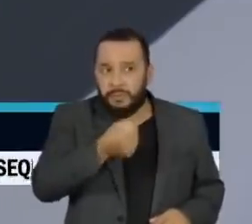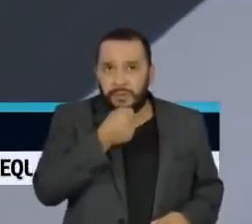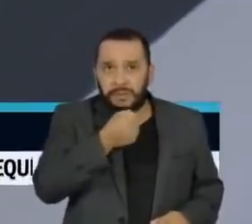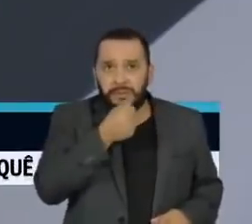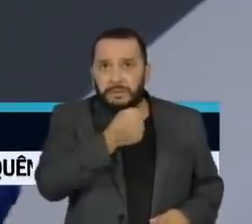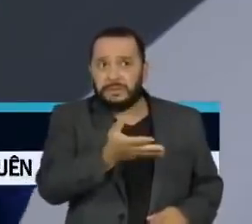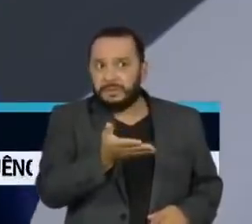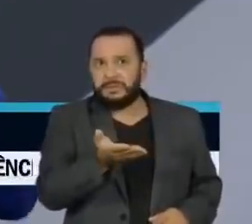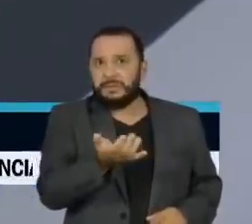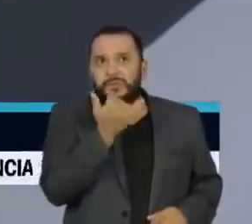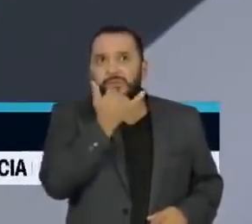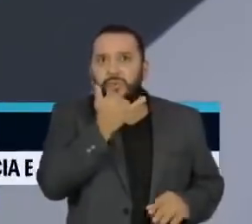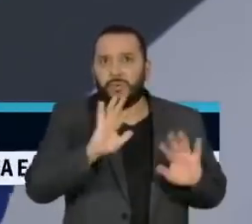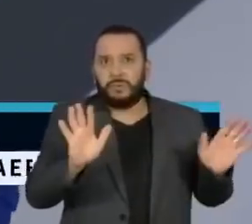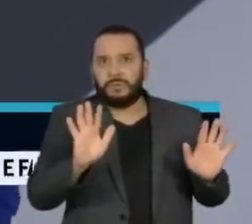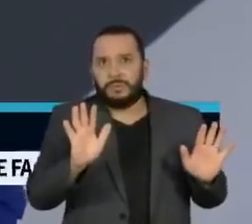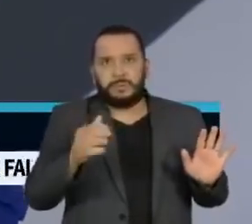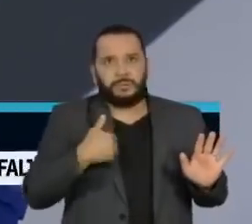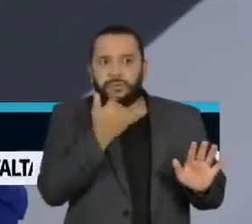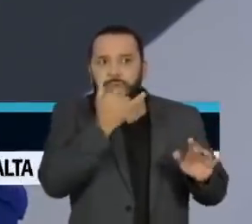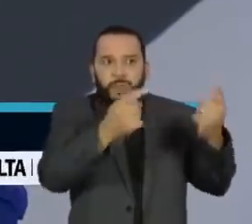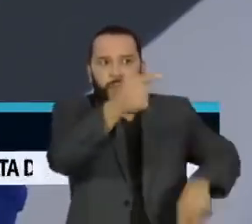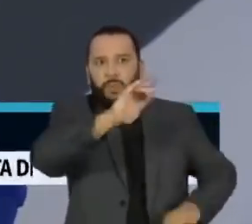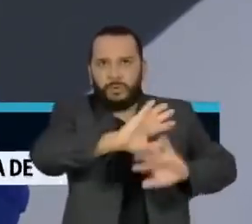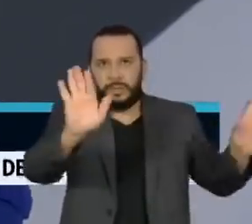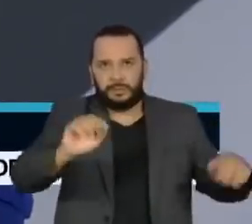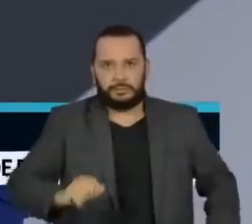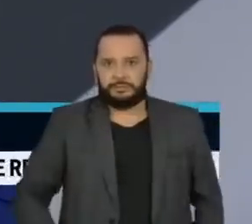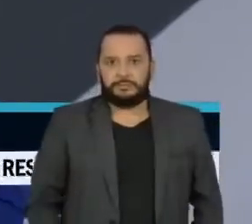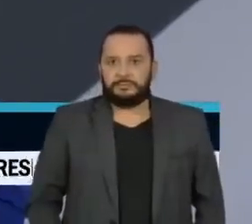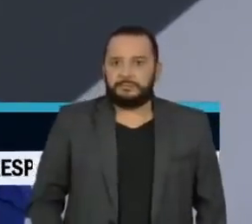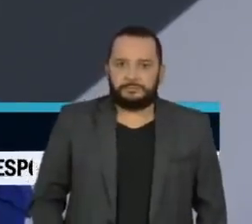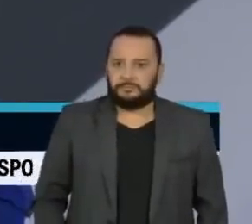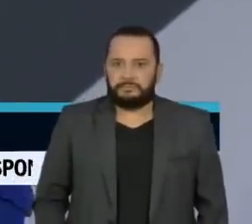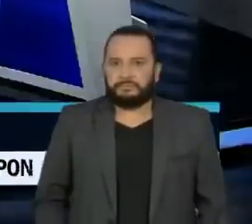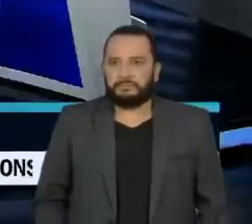tão inoportuna como eu vi agora. Deu manto.